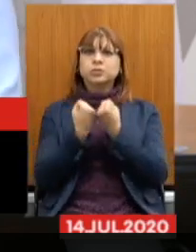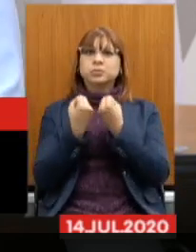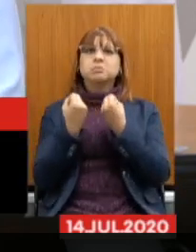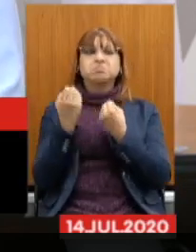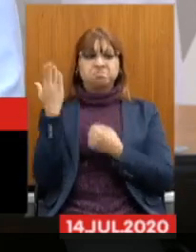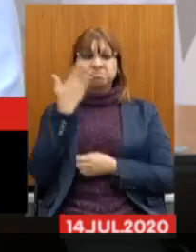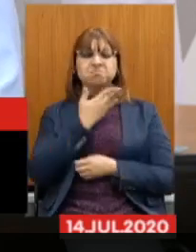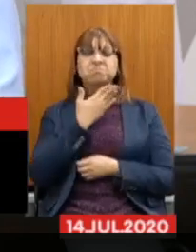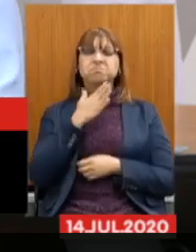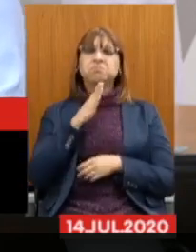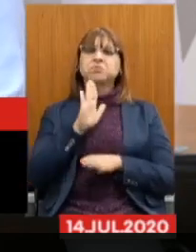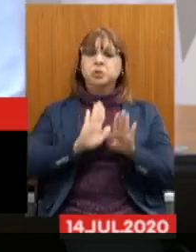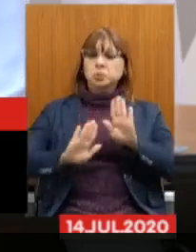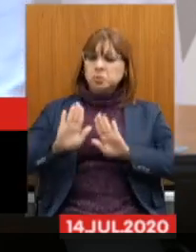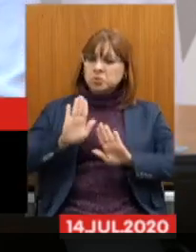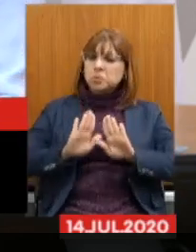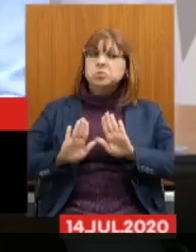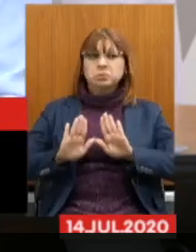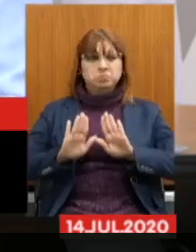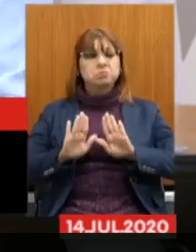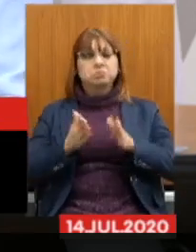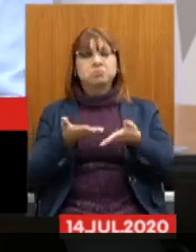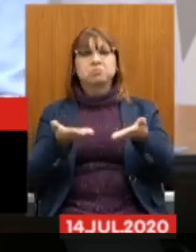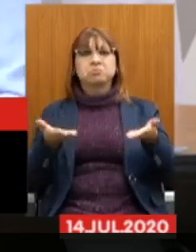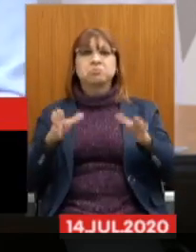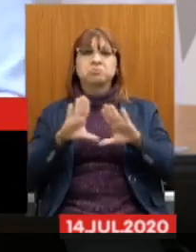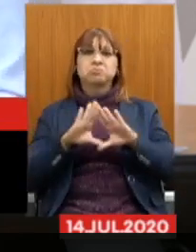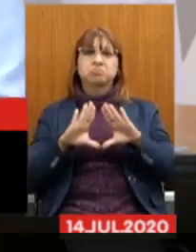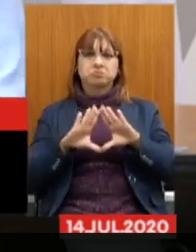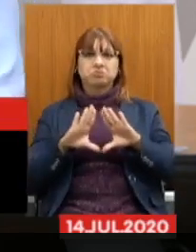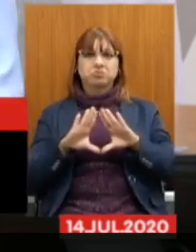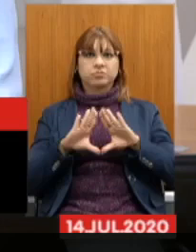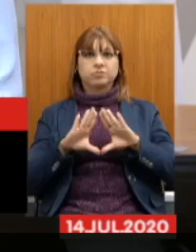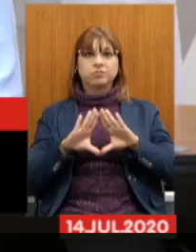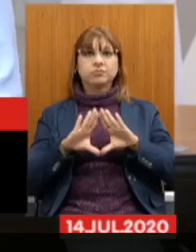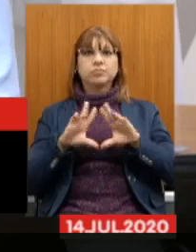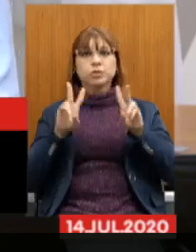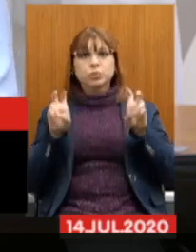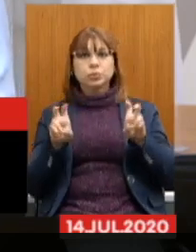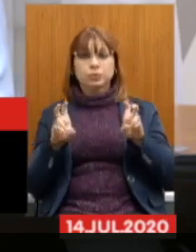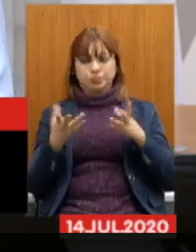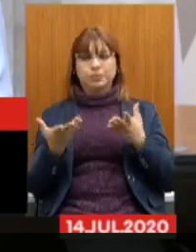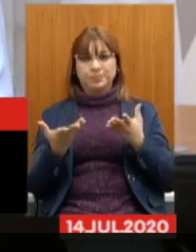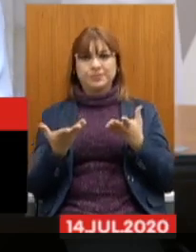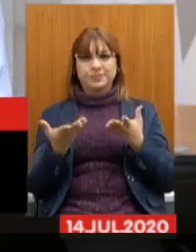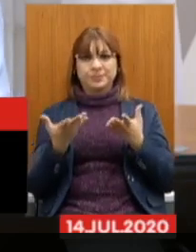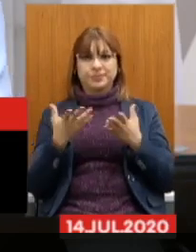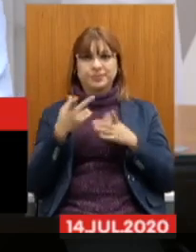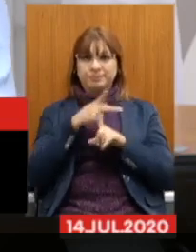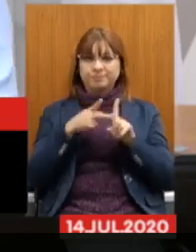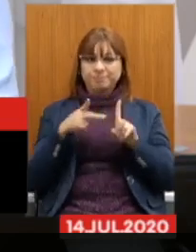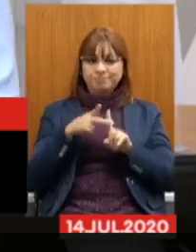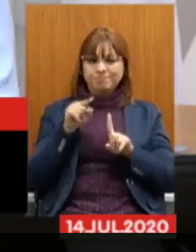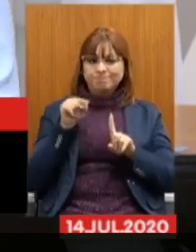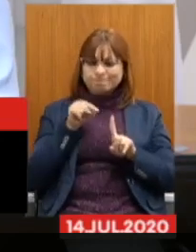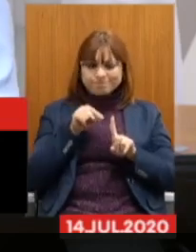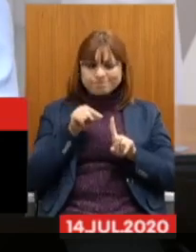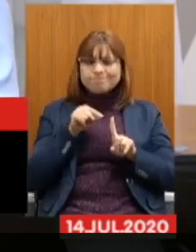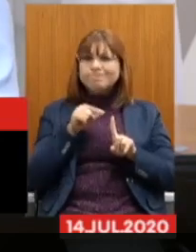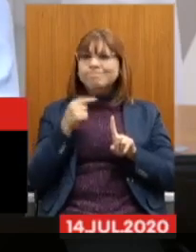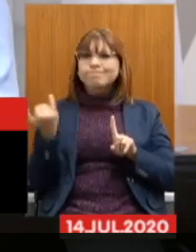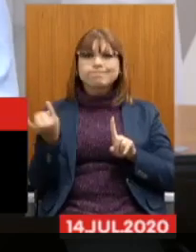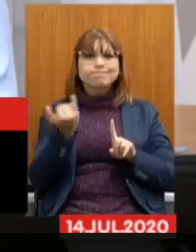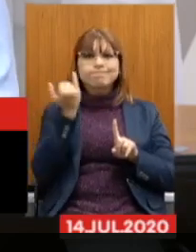cuidado que o Parlamento está tendo com a questão previdenciária, matéria cara e sensível